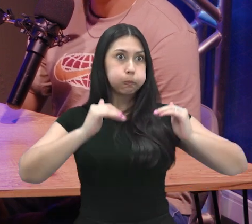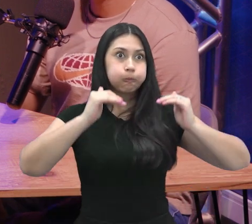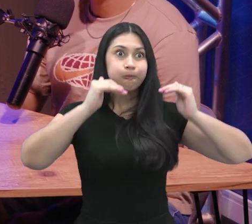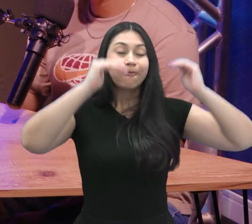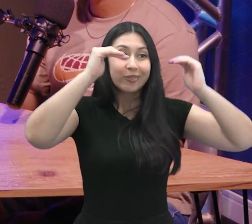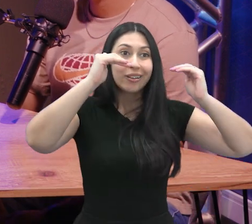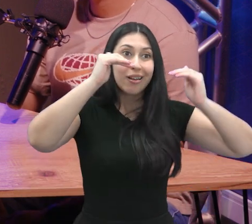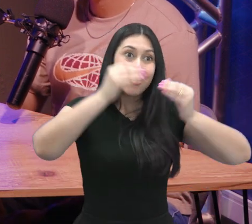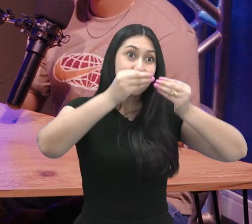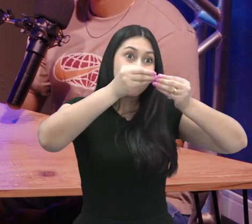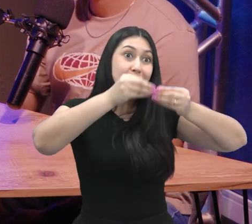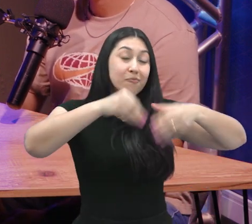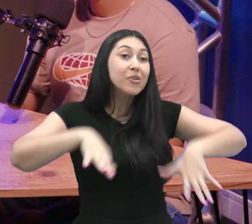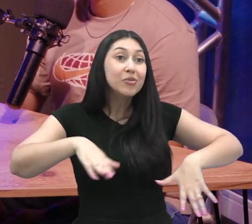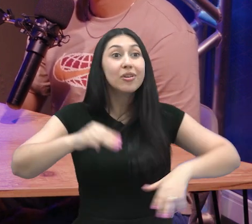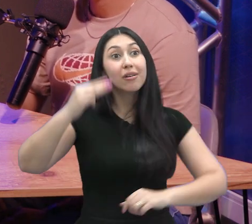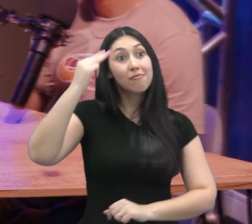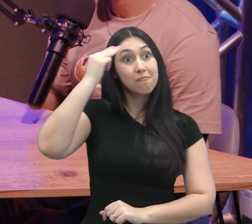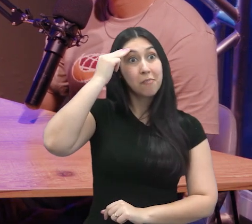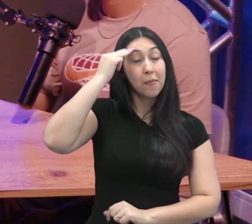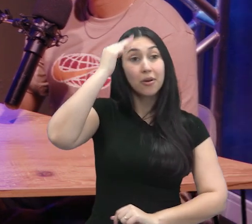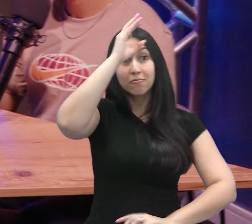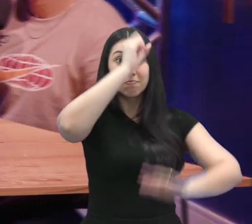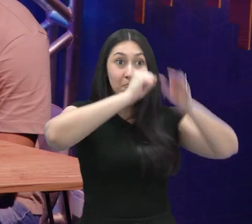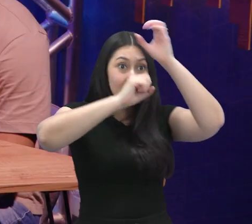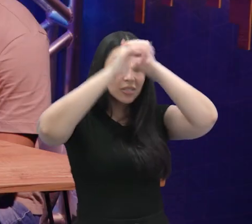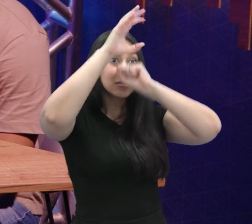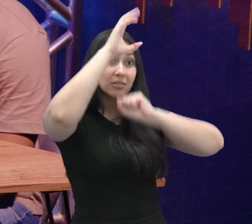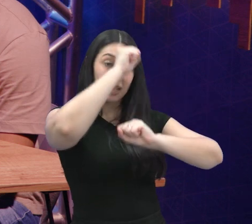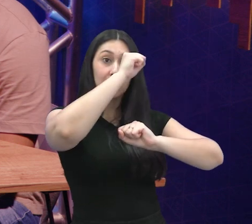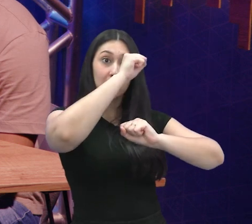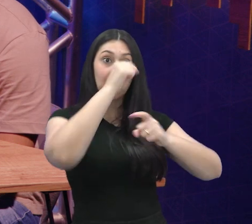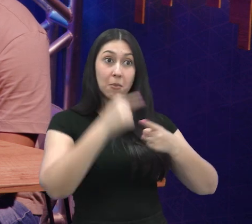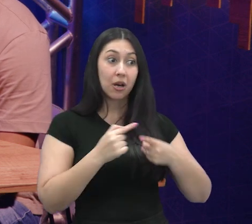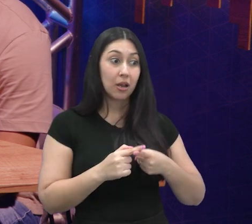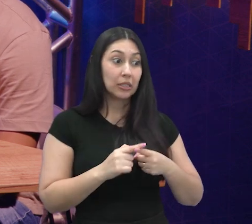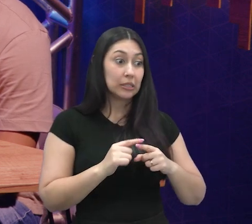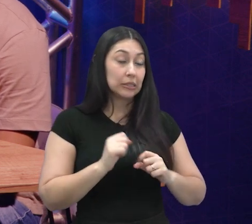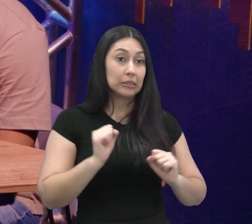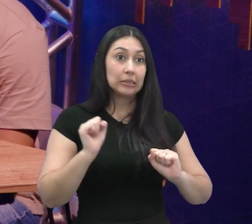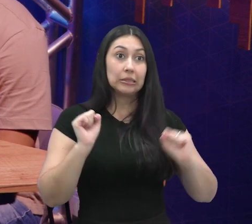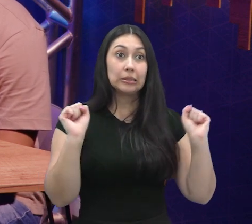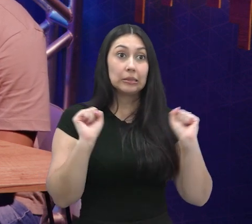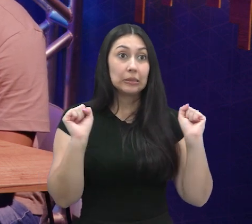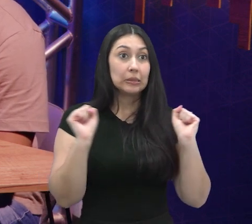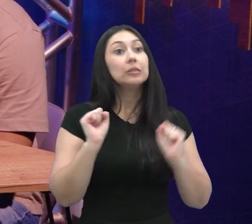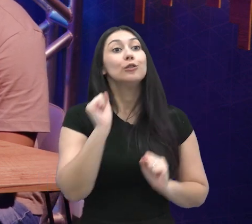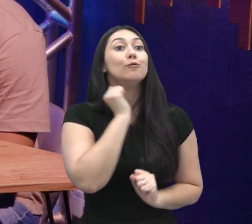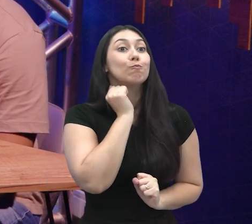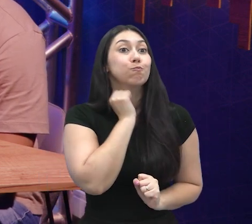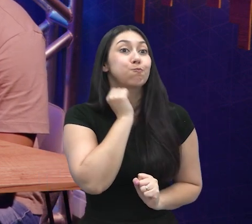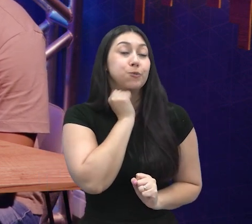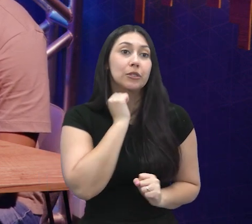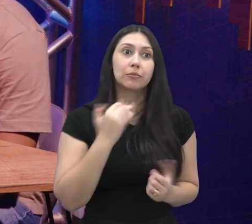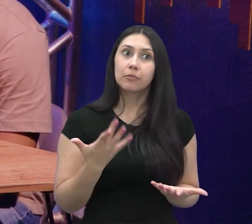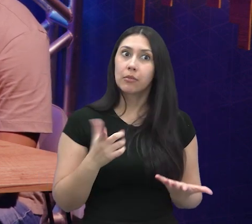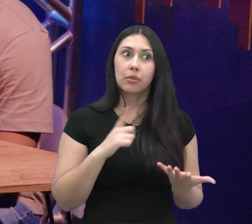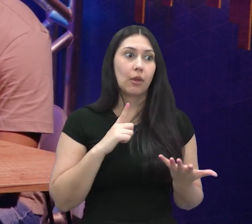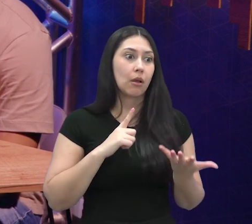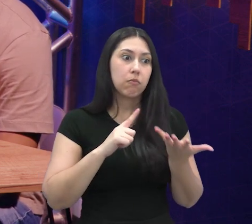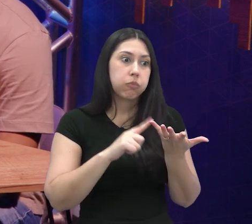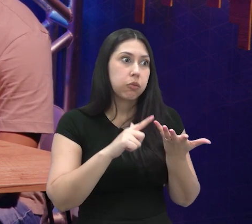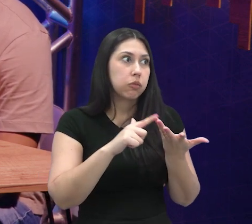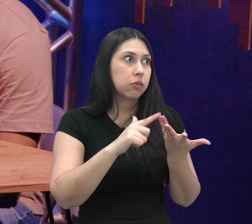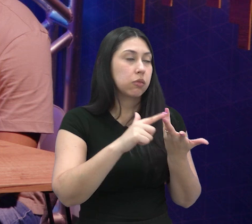área responsável pela memória e aprendizado. Então, é muita coisa, assim, várias, né? A gente tem aqui o